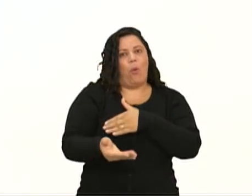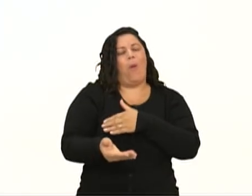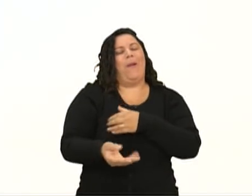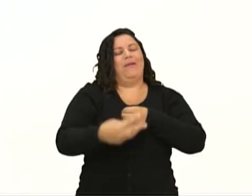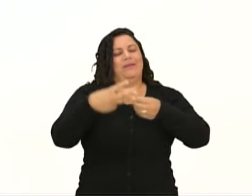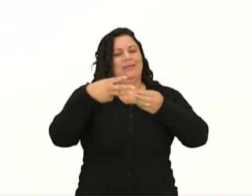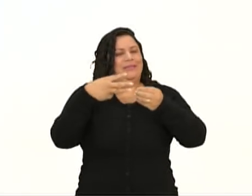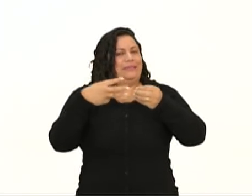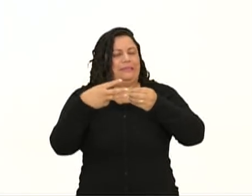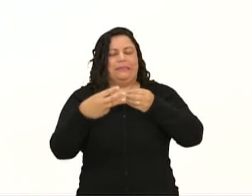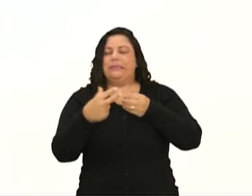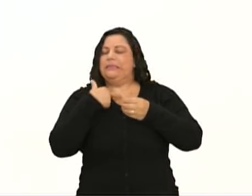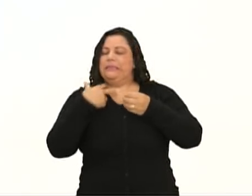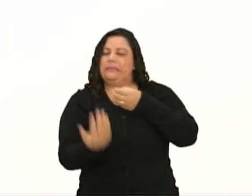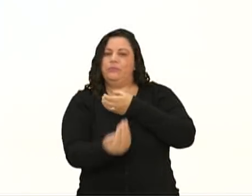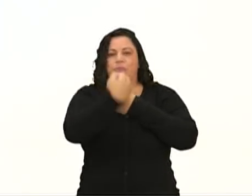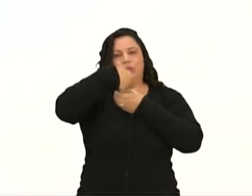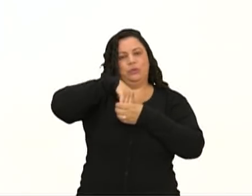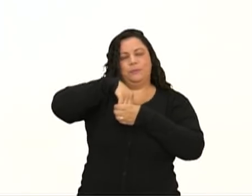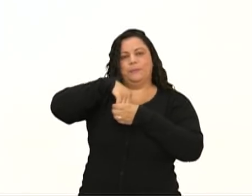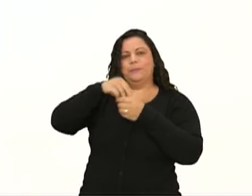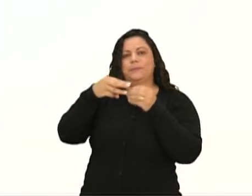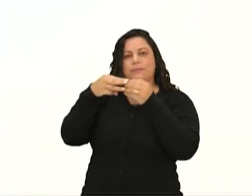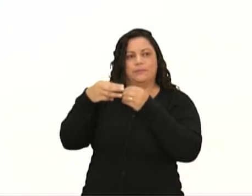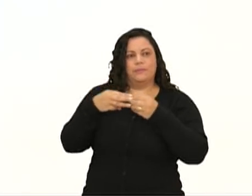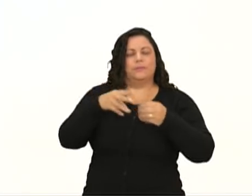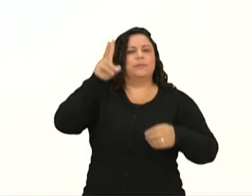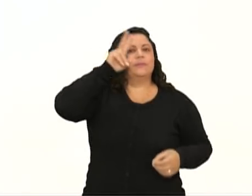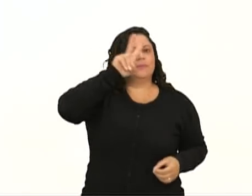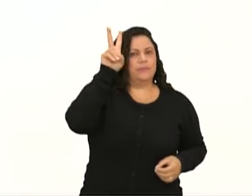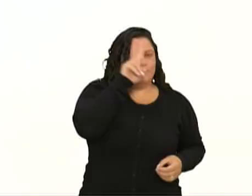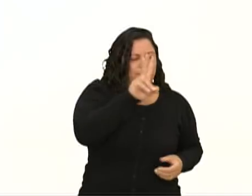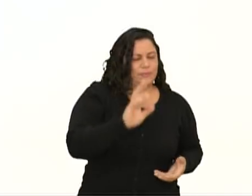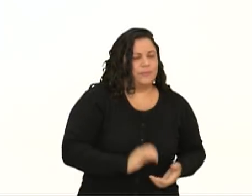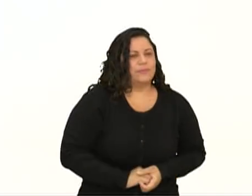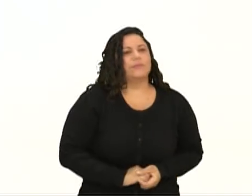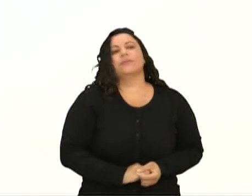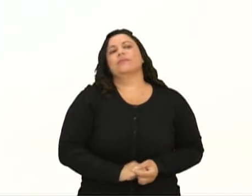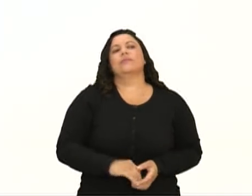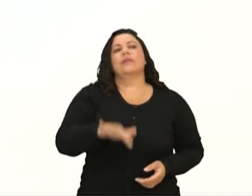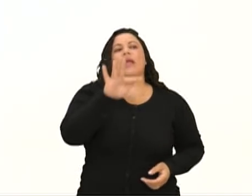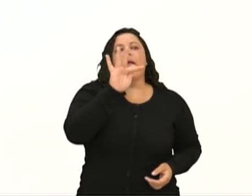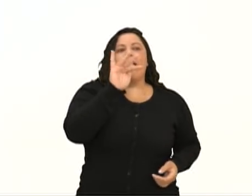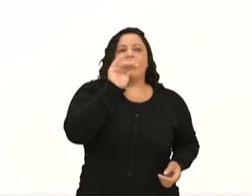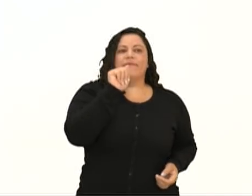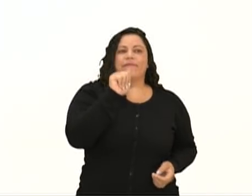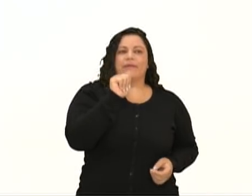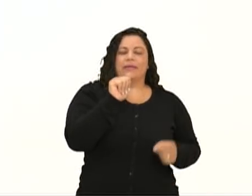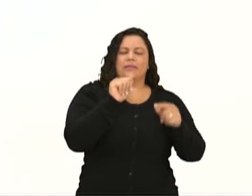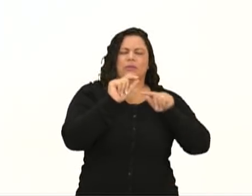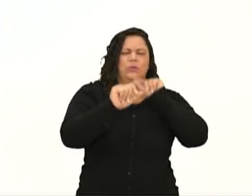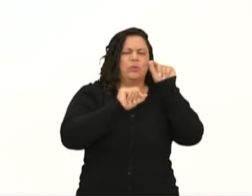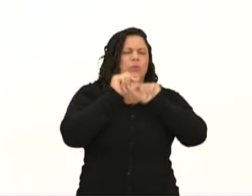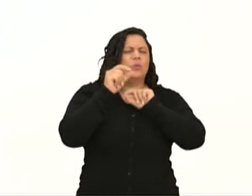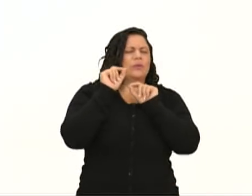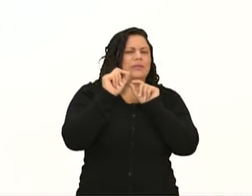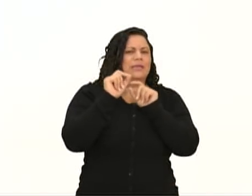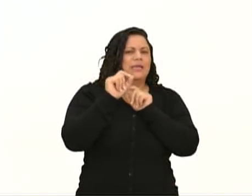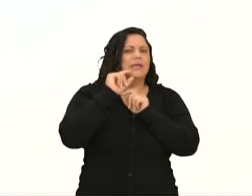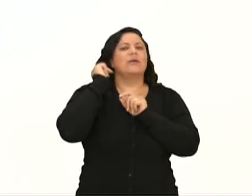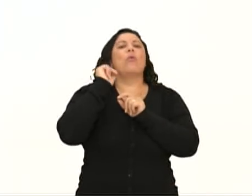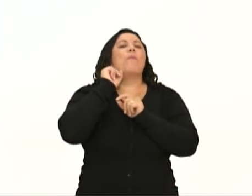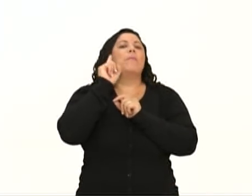aqui, fagocitose, né? Quando o glóbulo branco engole, ele destrói ali uma partícula que está